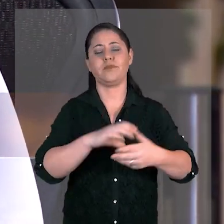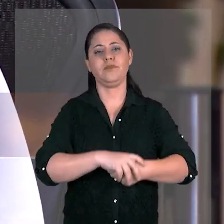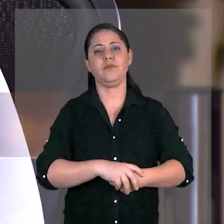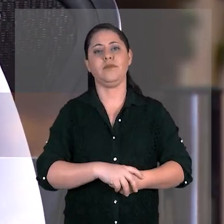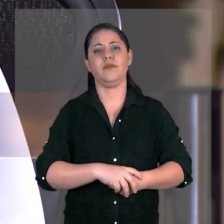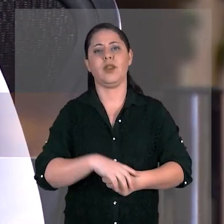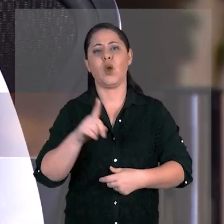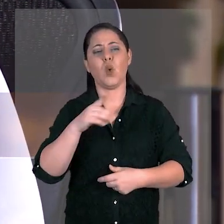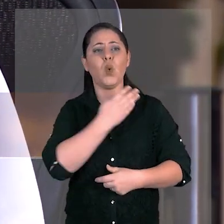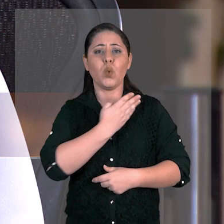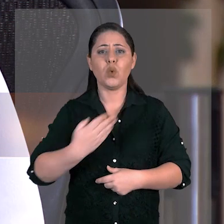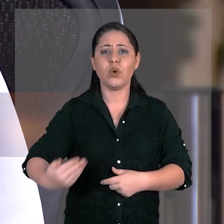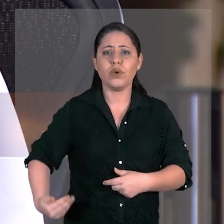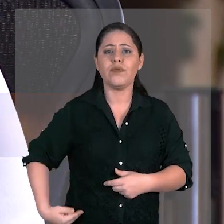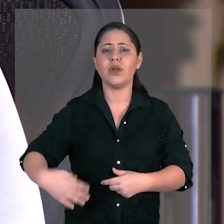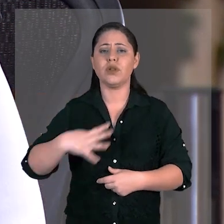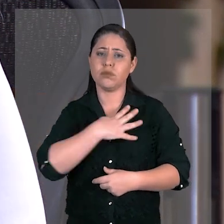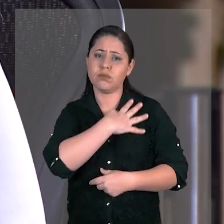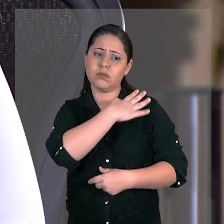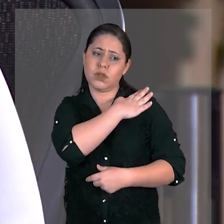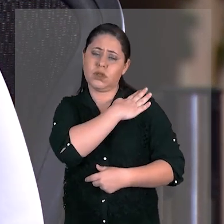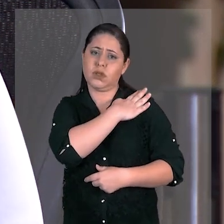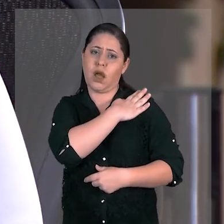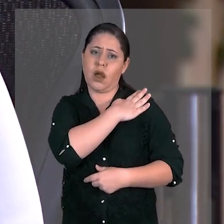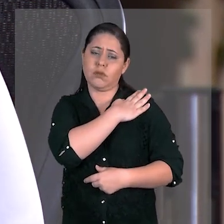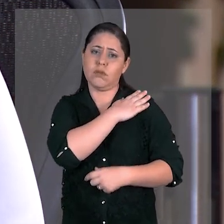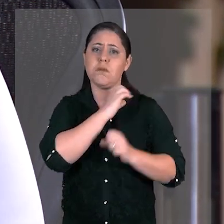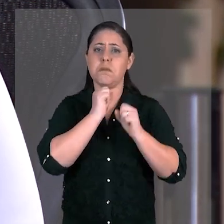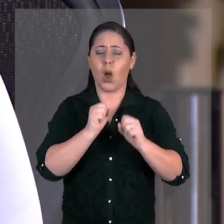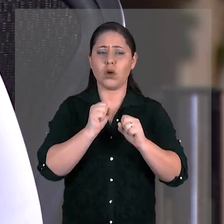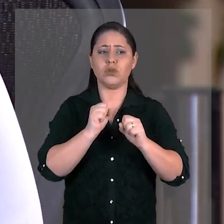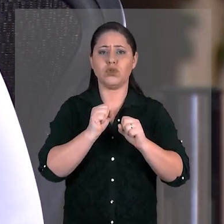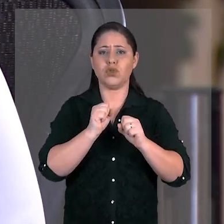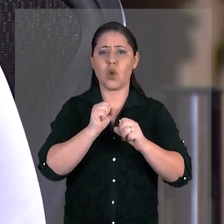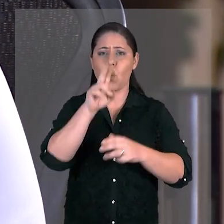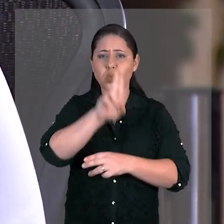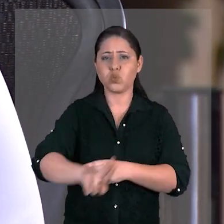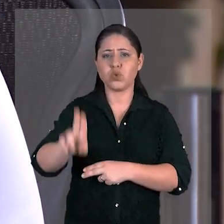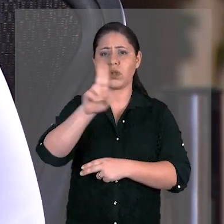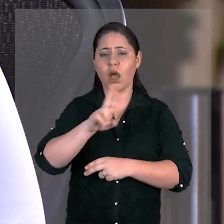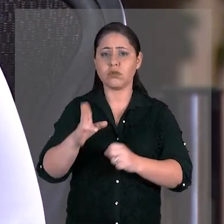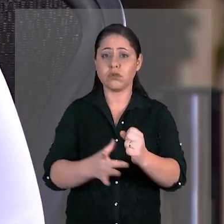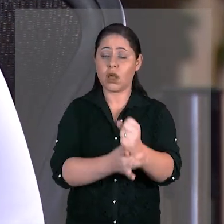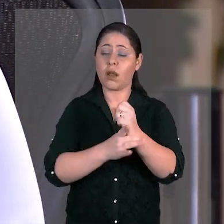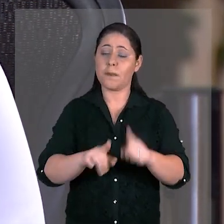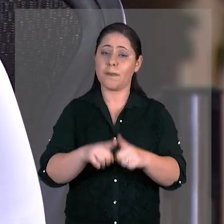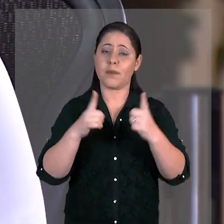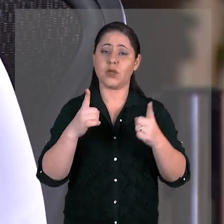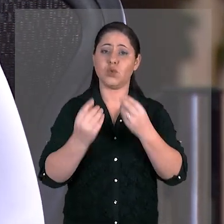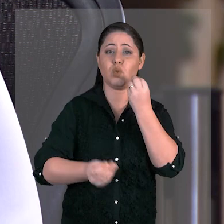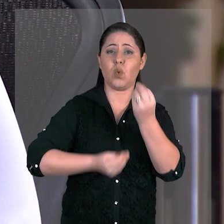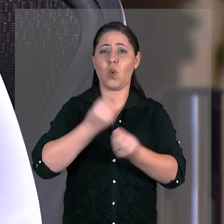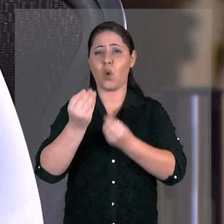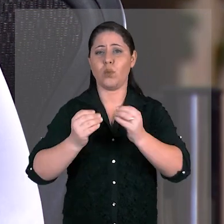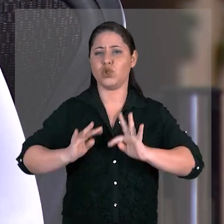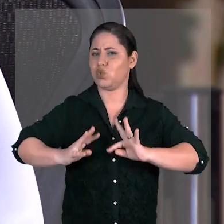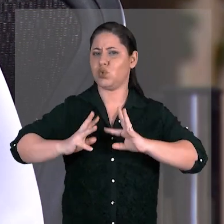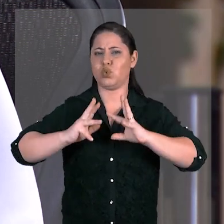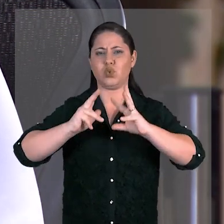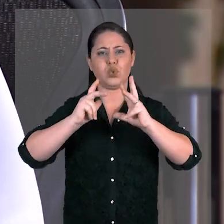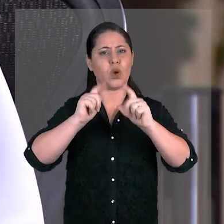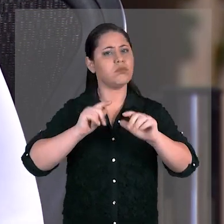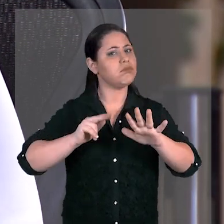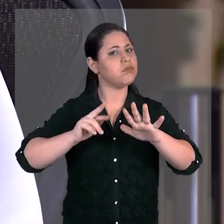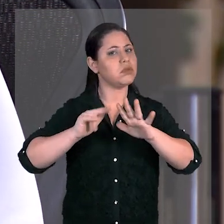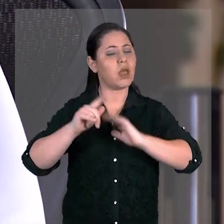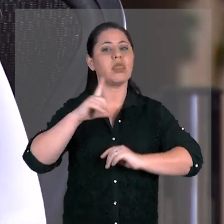o governo militar, ele pode navegar com mais segurança, só que como em todas as situações, tem